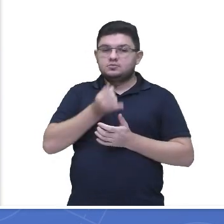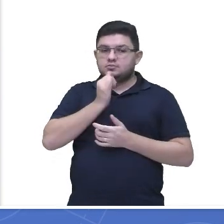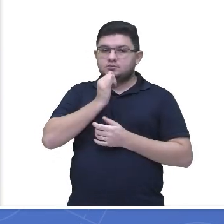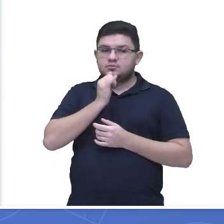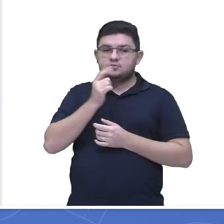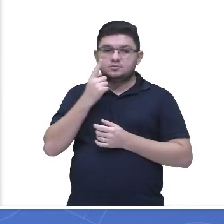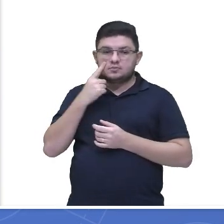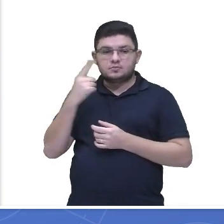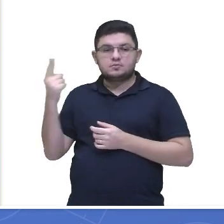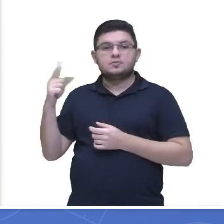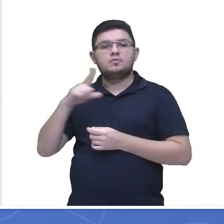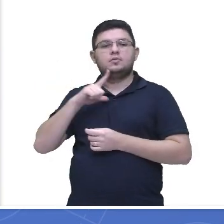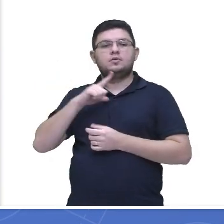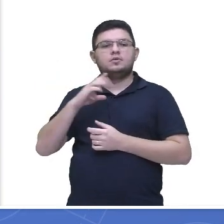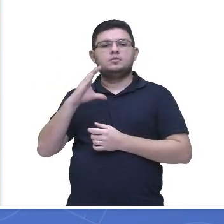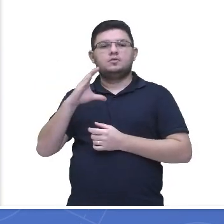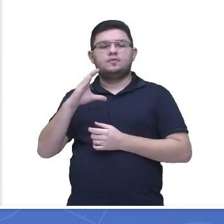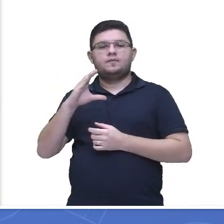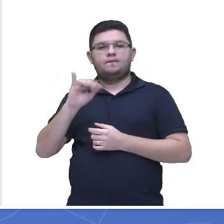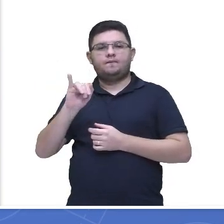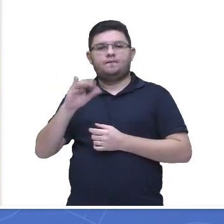ciclopentano.